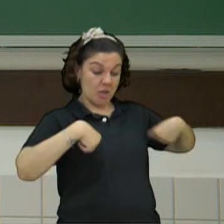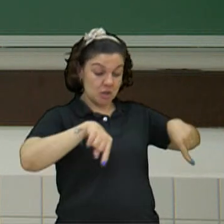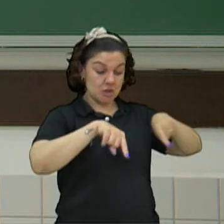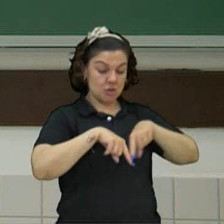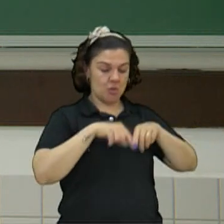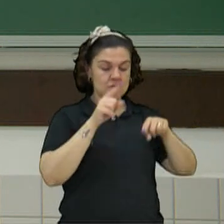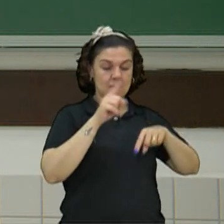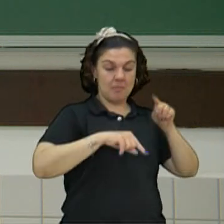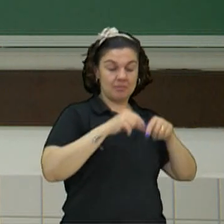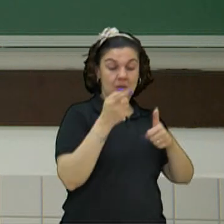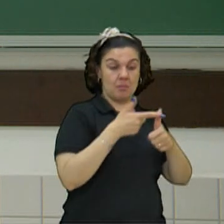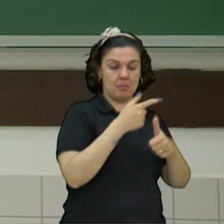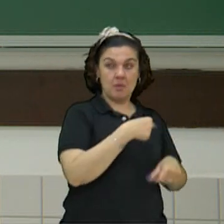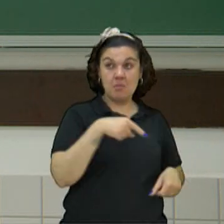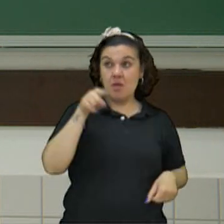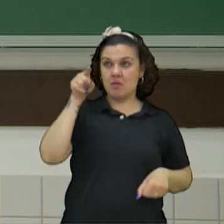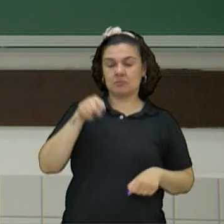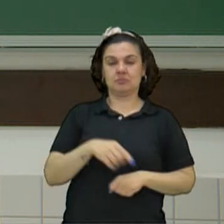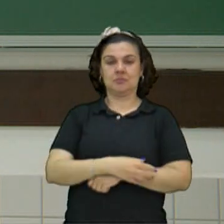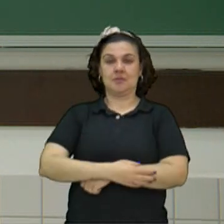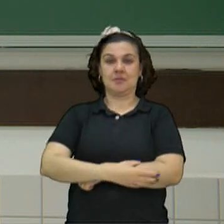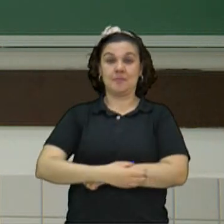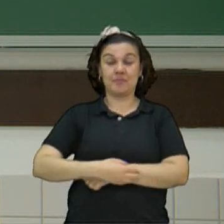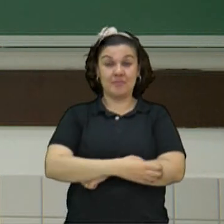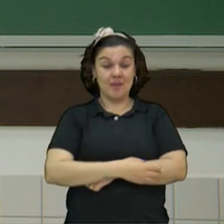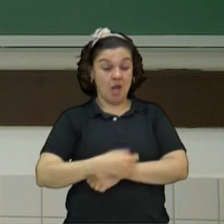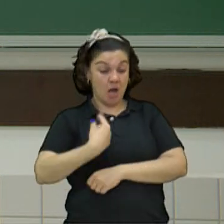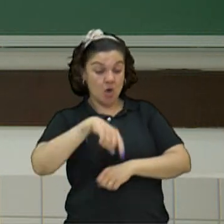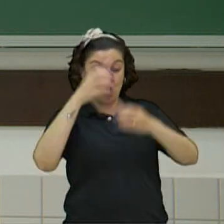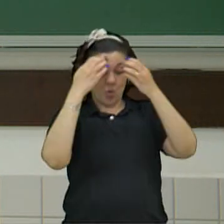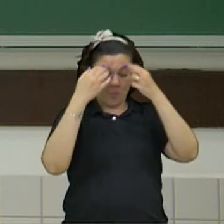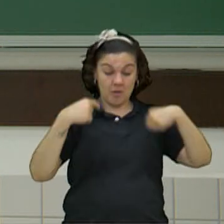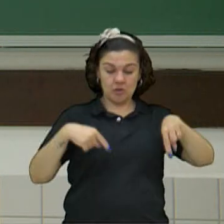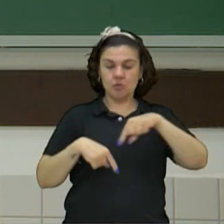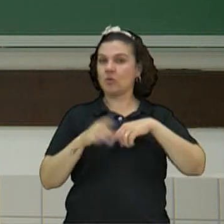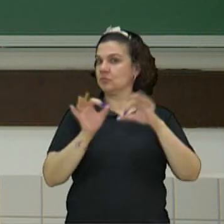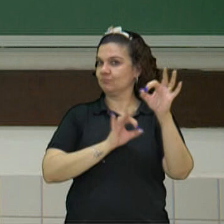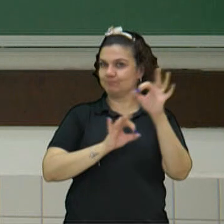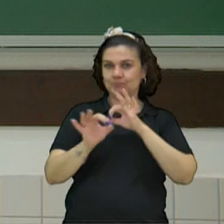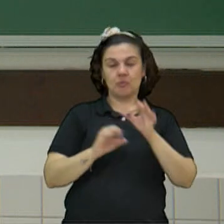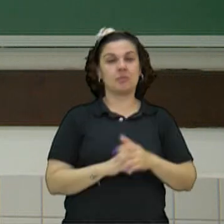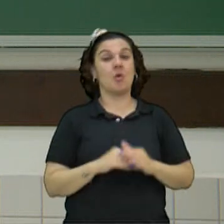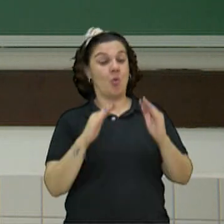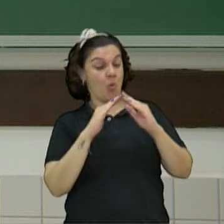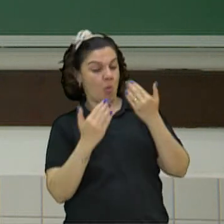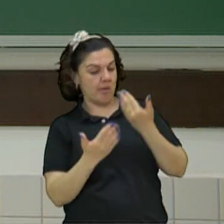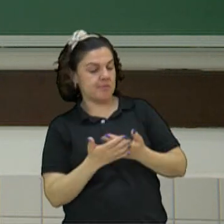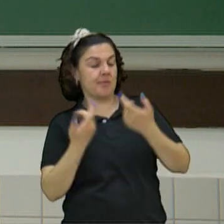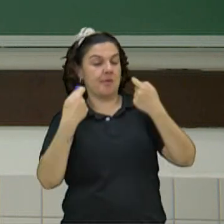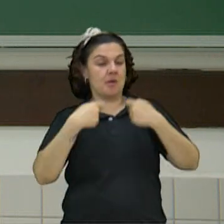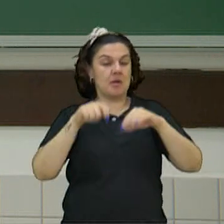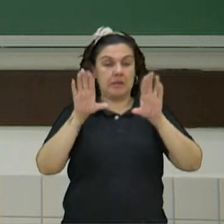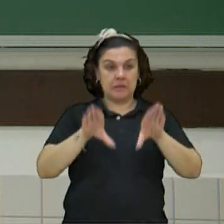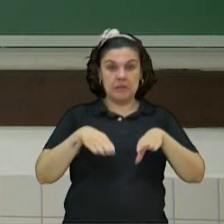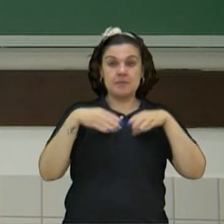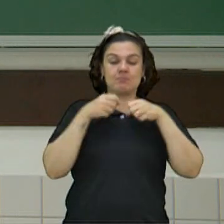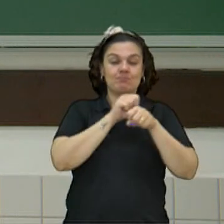matéria-prima. Culpa deles? Não, a culpa é nossa que não nos especializamos. Então, a escola tem que servir para isso, para